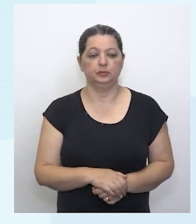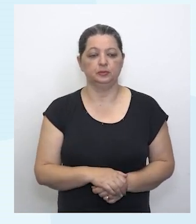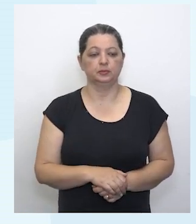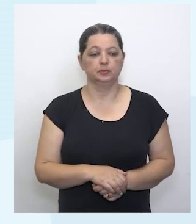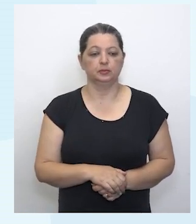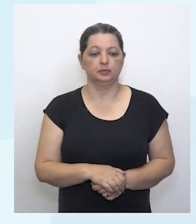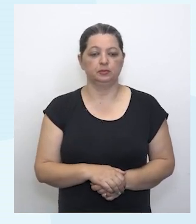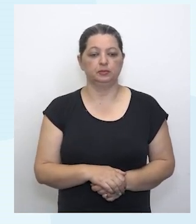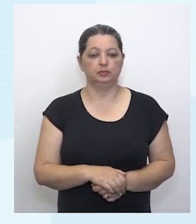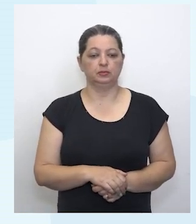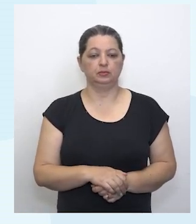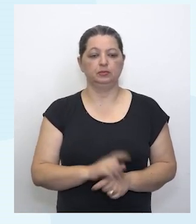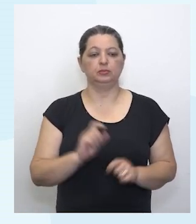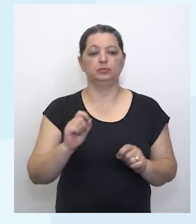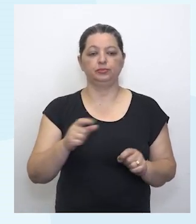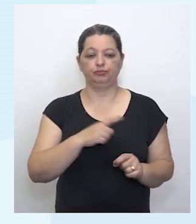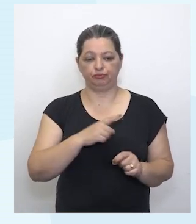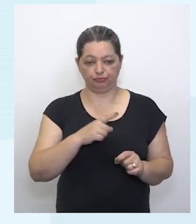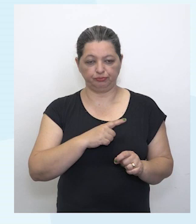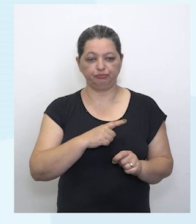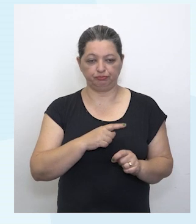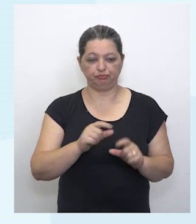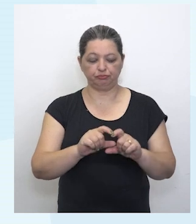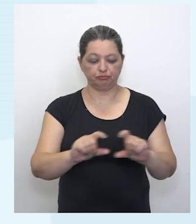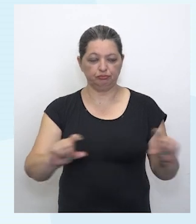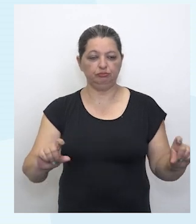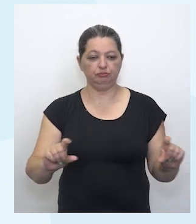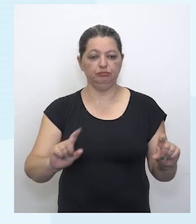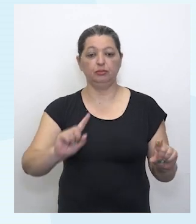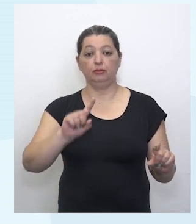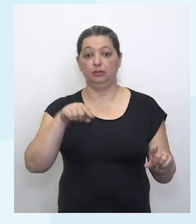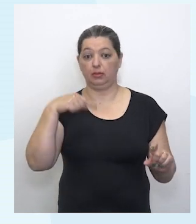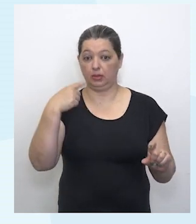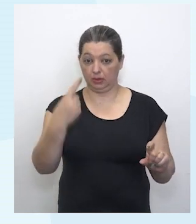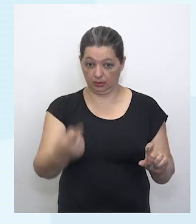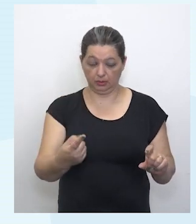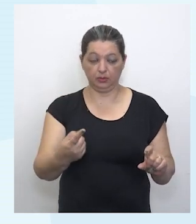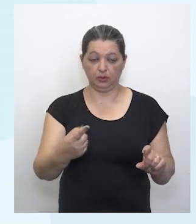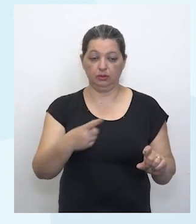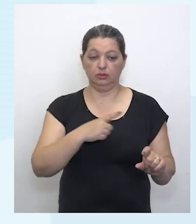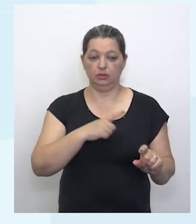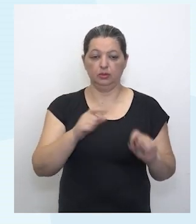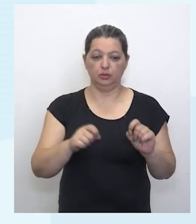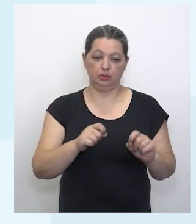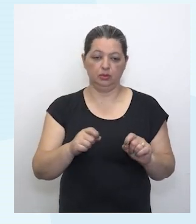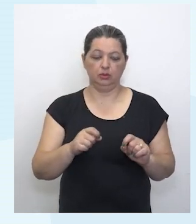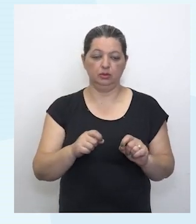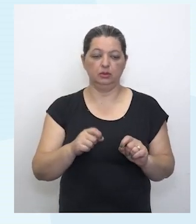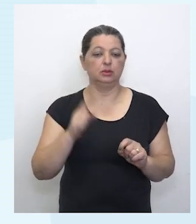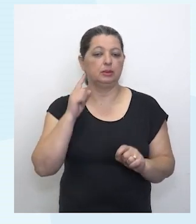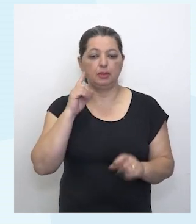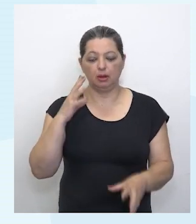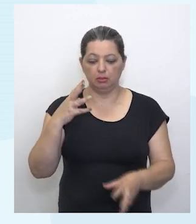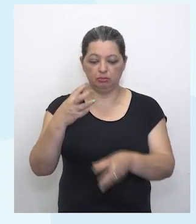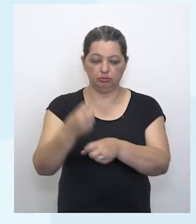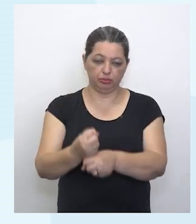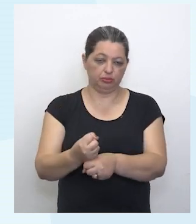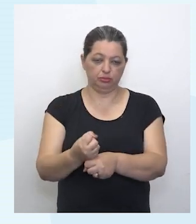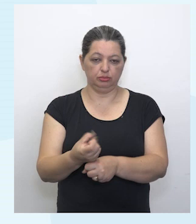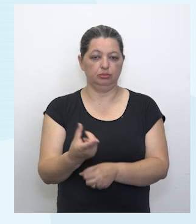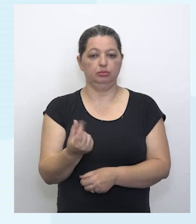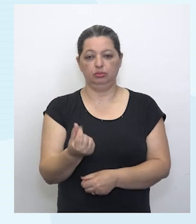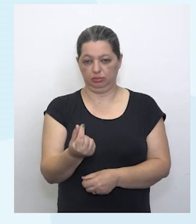das situações aqui que estão colocadas, né? E depois obtenha o valor exato para a situação.